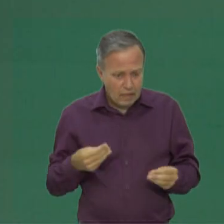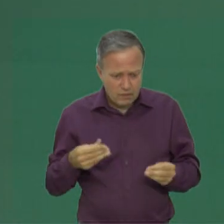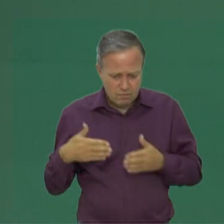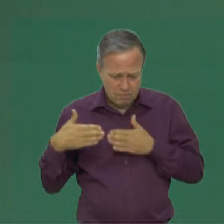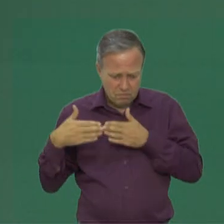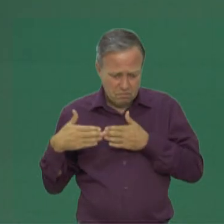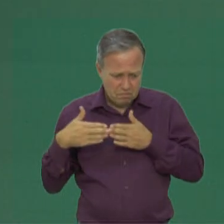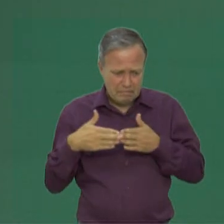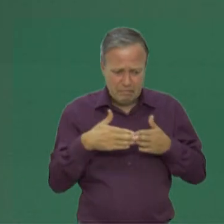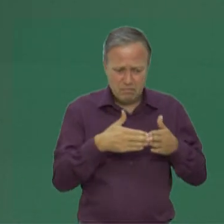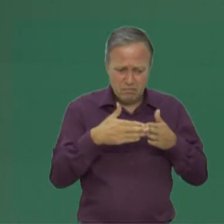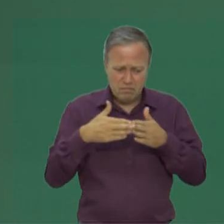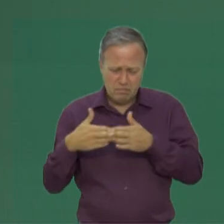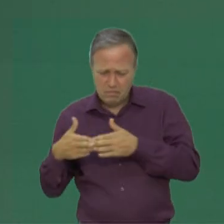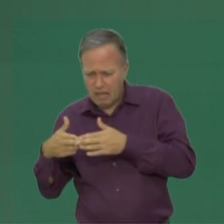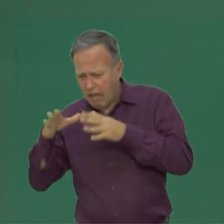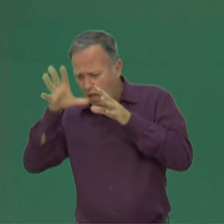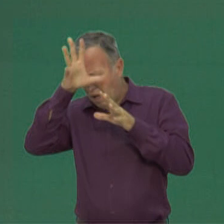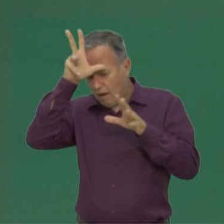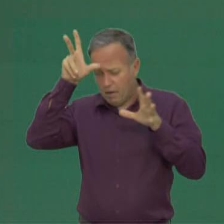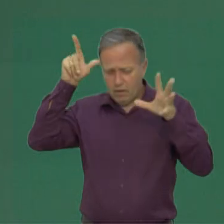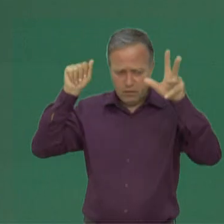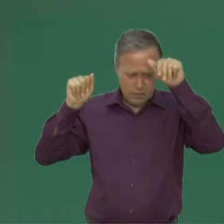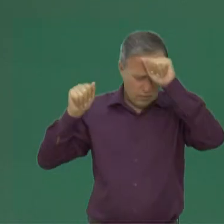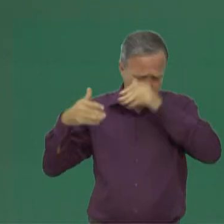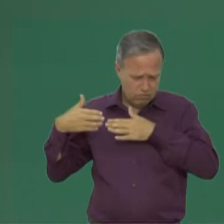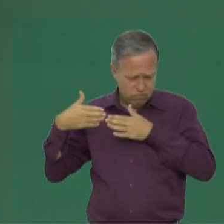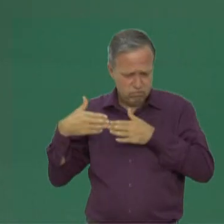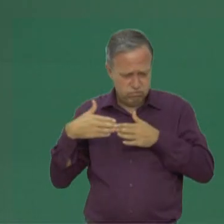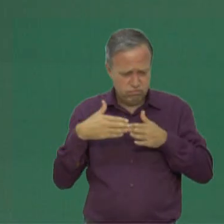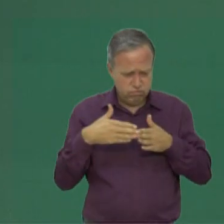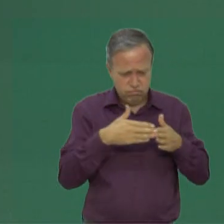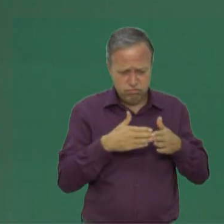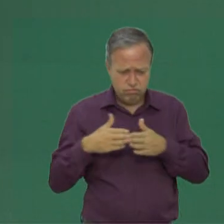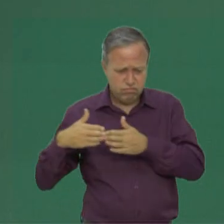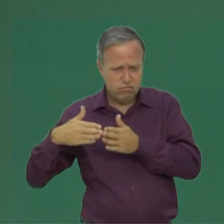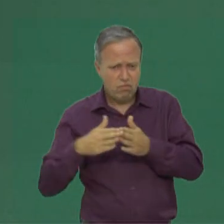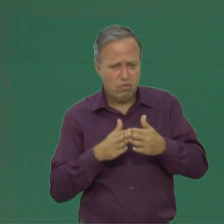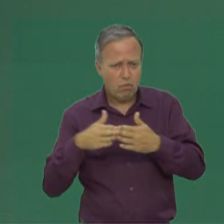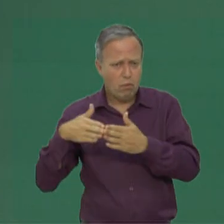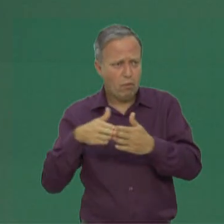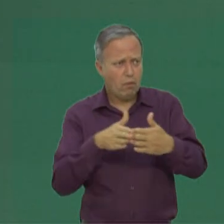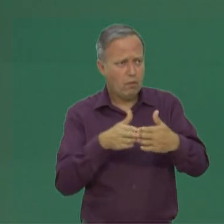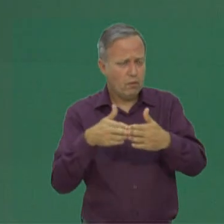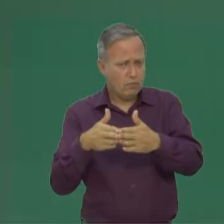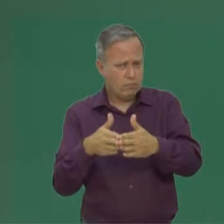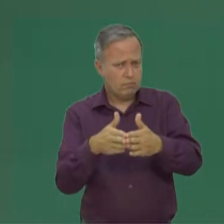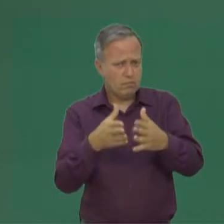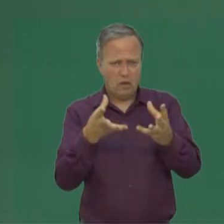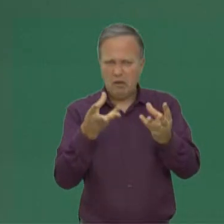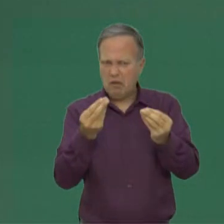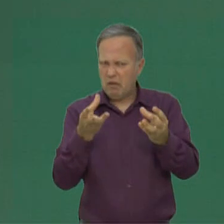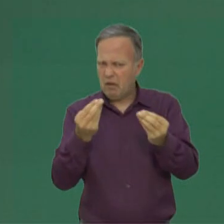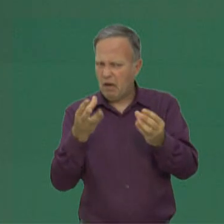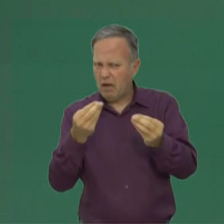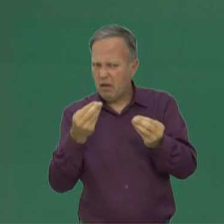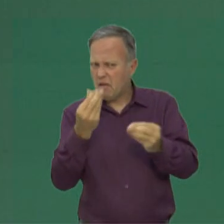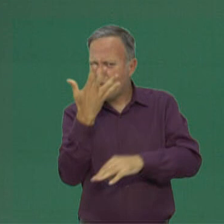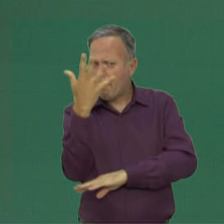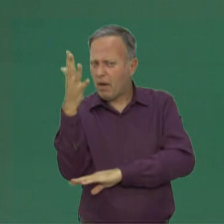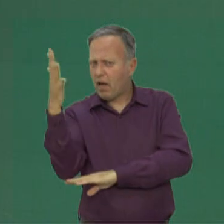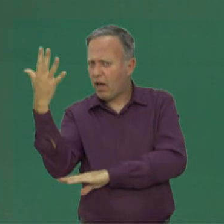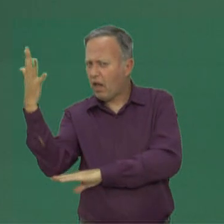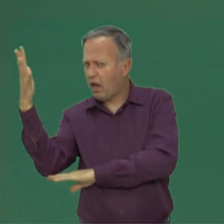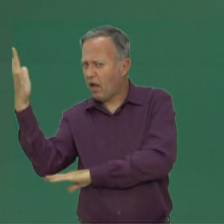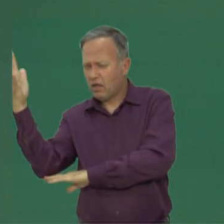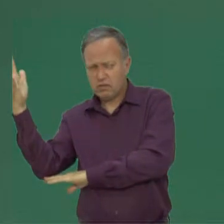selva amazônica, aquela região por onde passava o barco, com tanta vegetação,